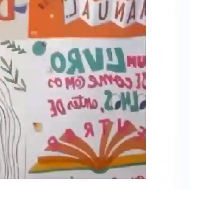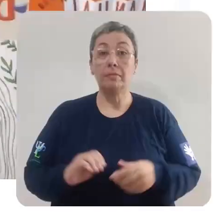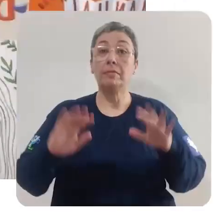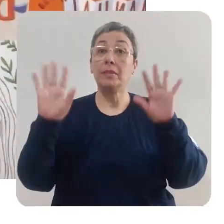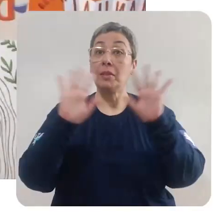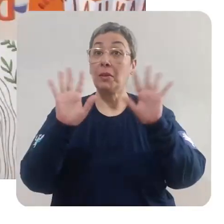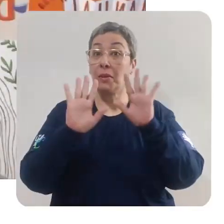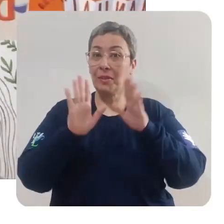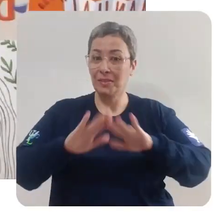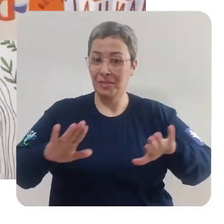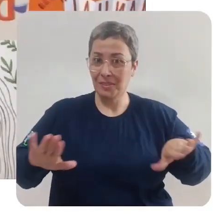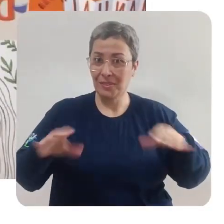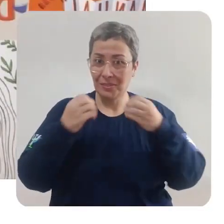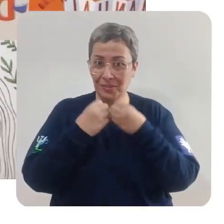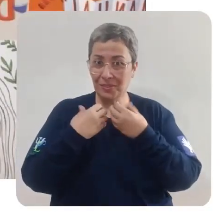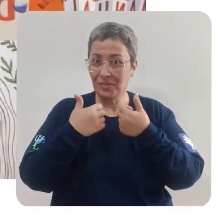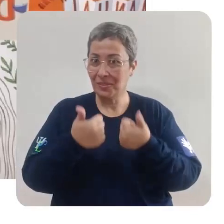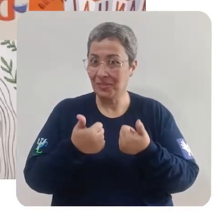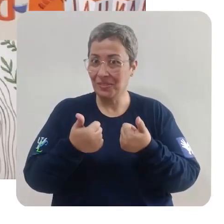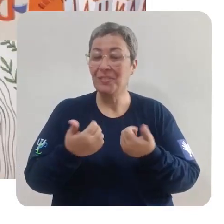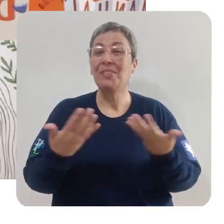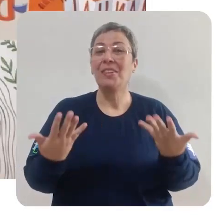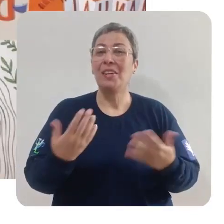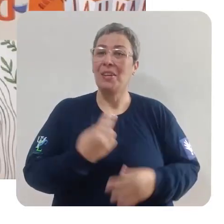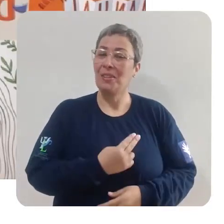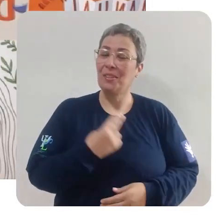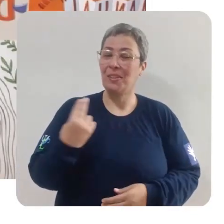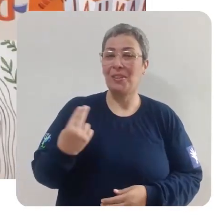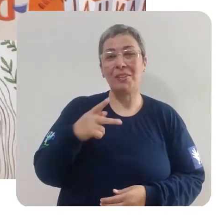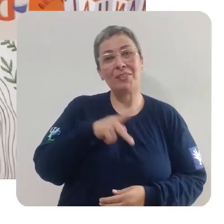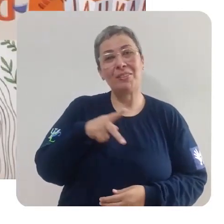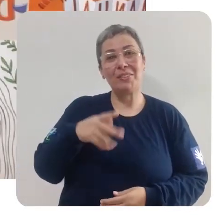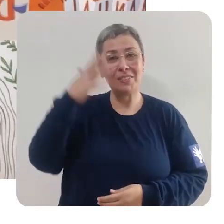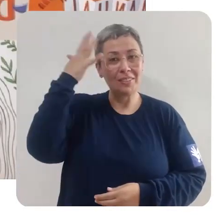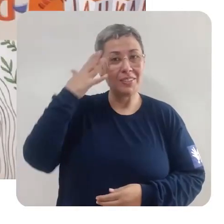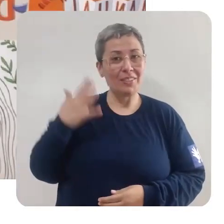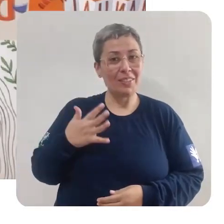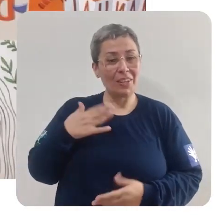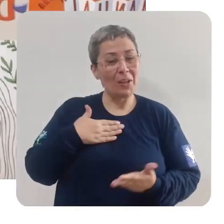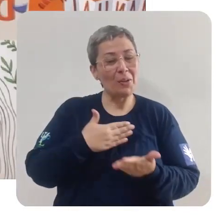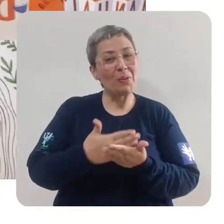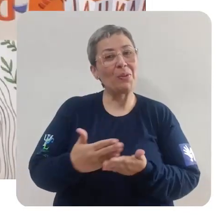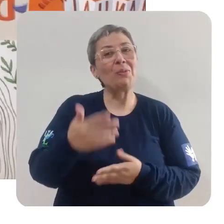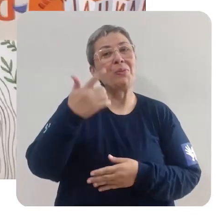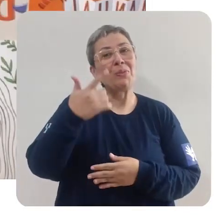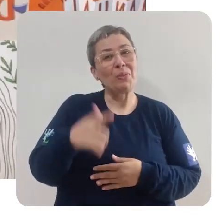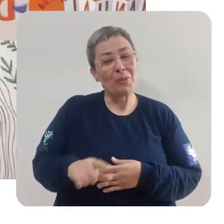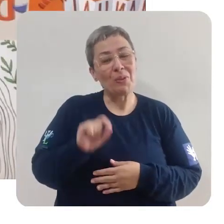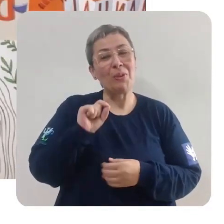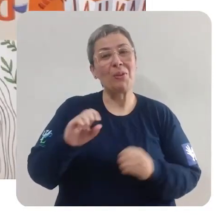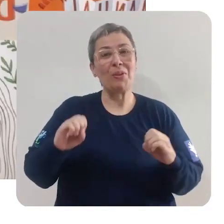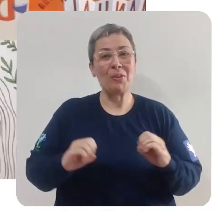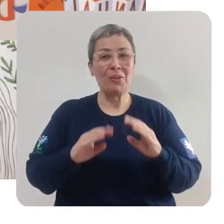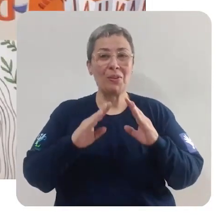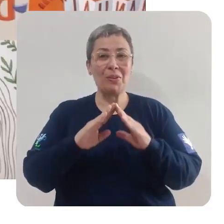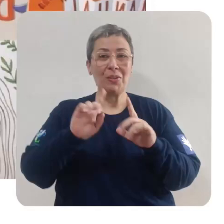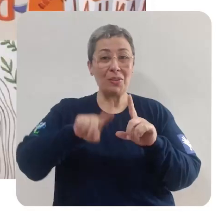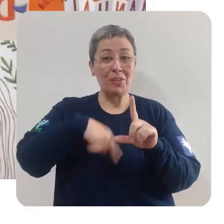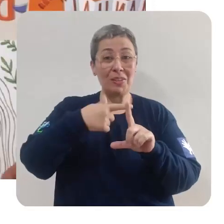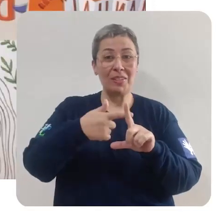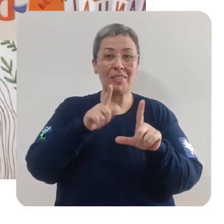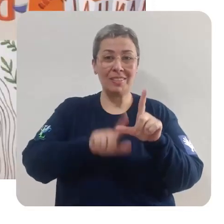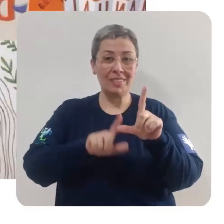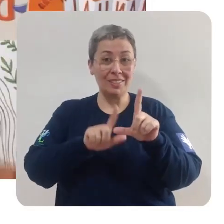Olá, crianças, tudo bem com vocês? Eu sou a professora Thalita e está começando mais um programa Além das Letras.